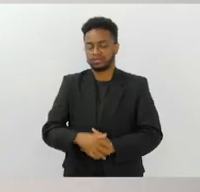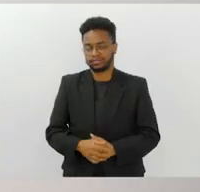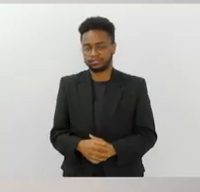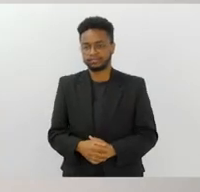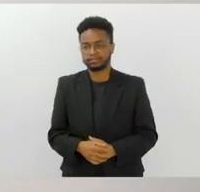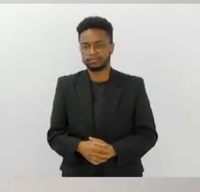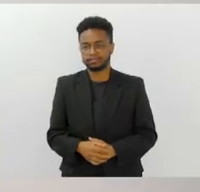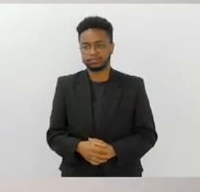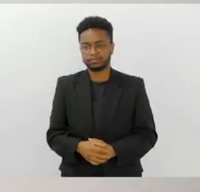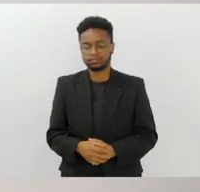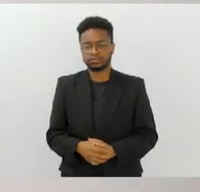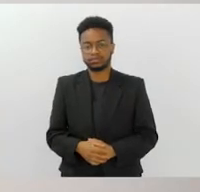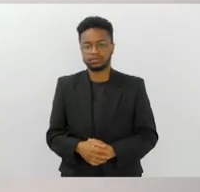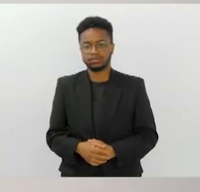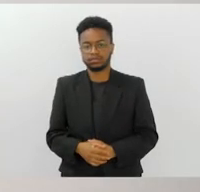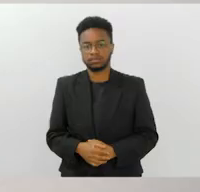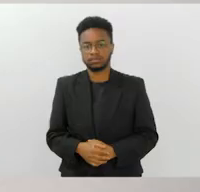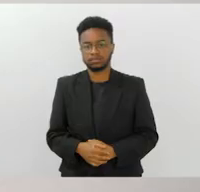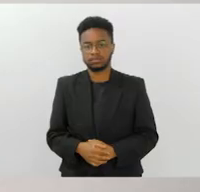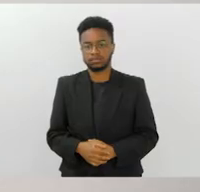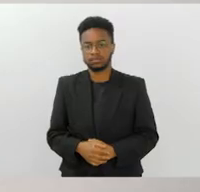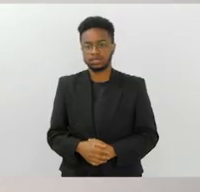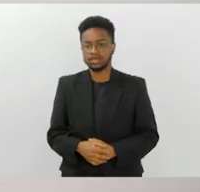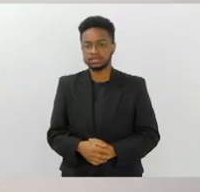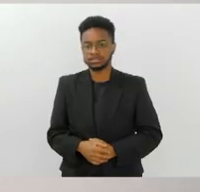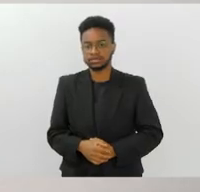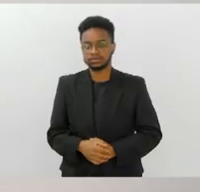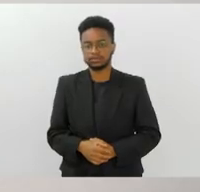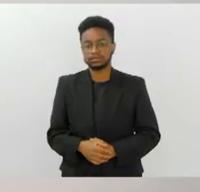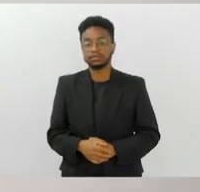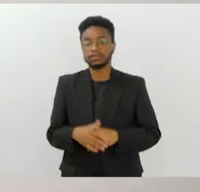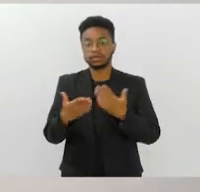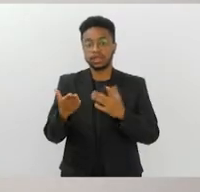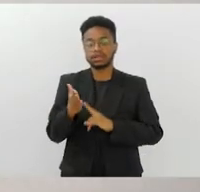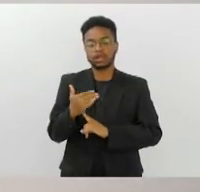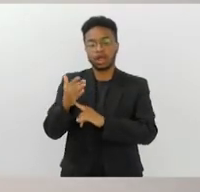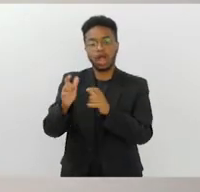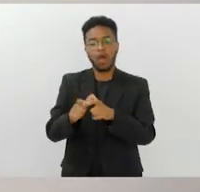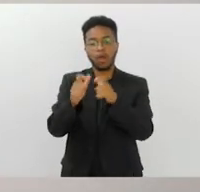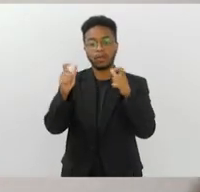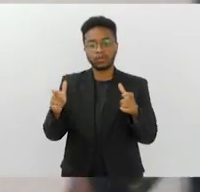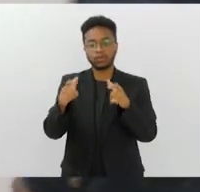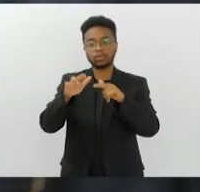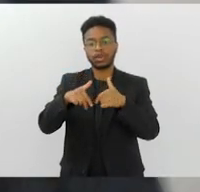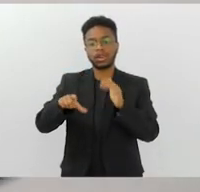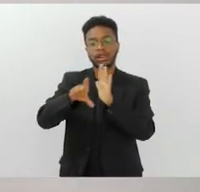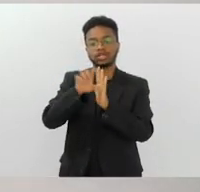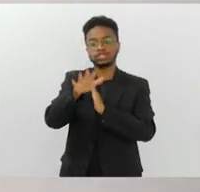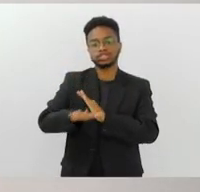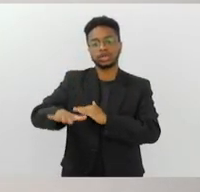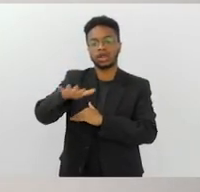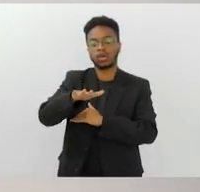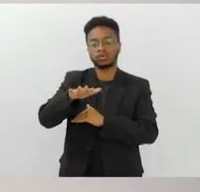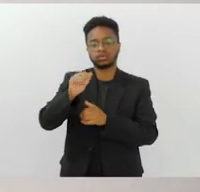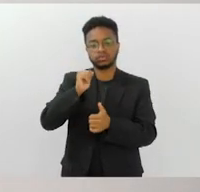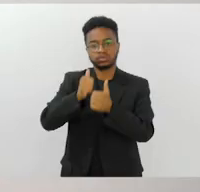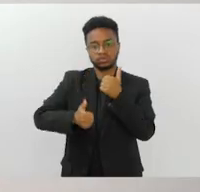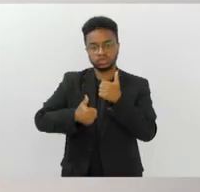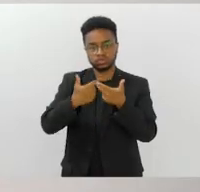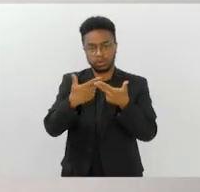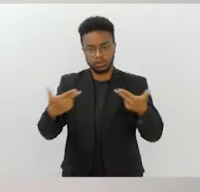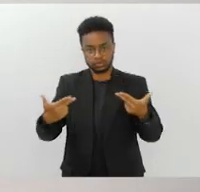eh e o a utilização dessa tecnologia foi ampliada a partir da da lei geral do esporte eh